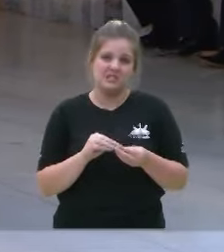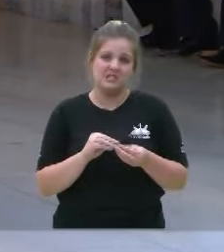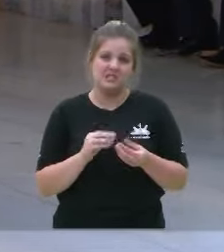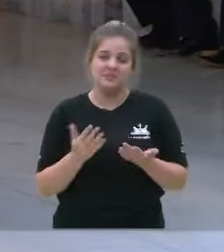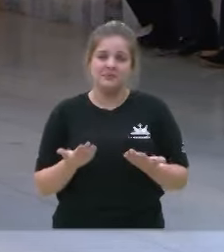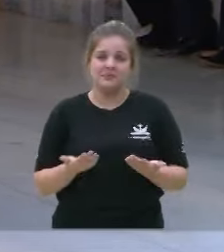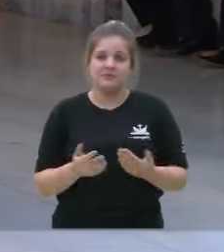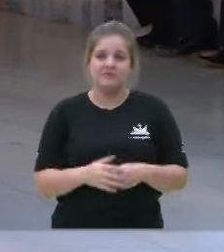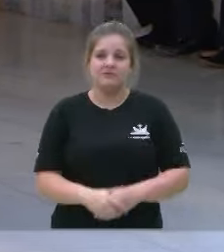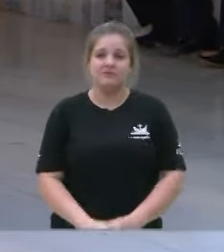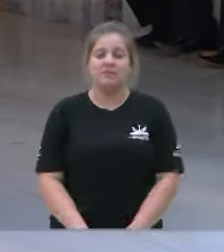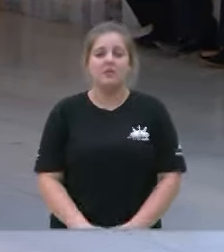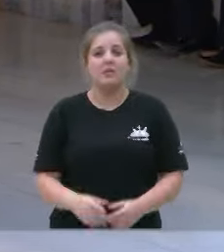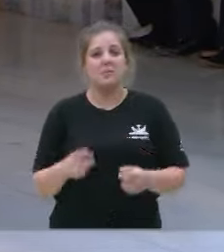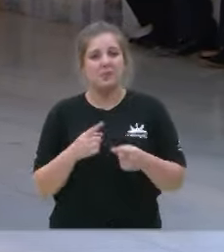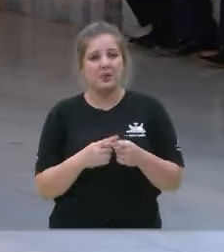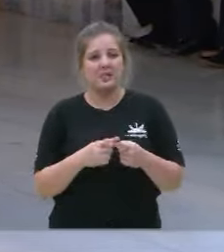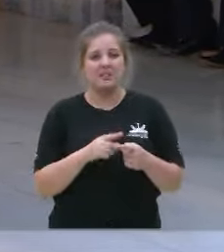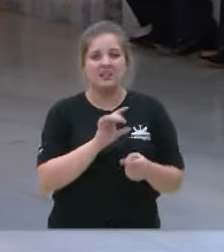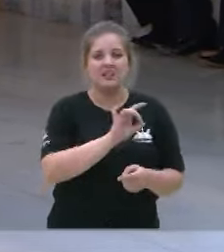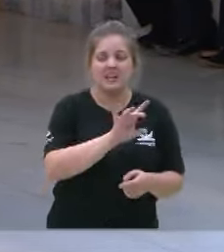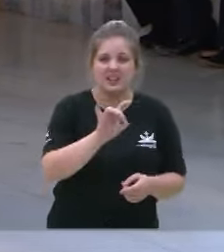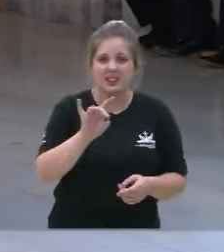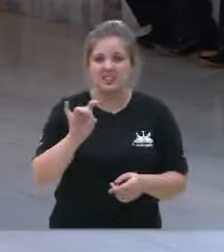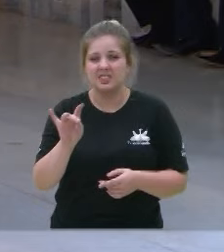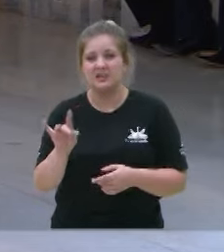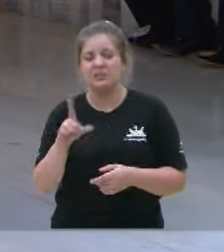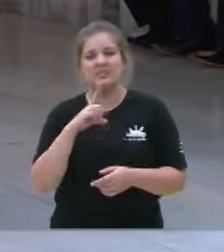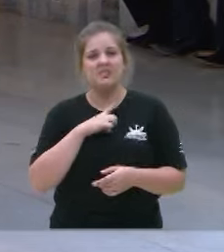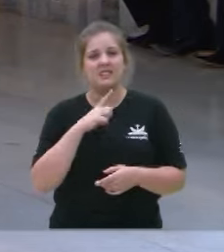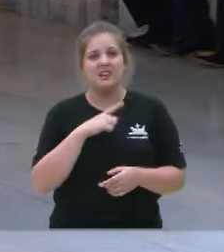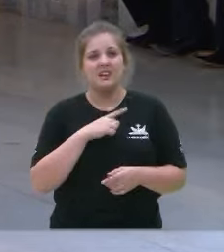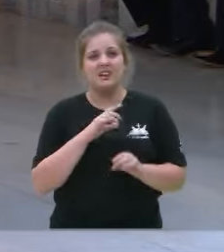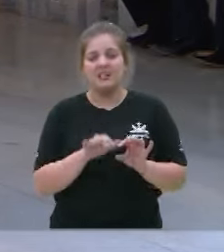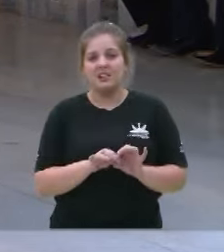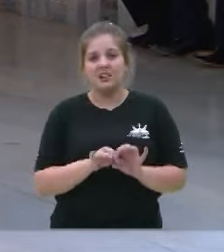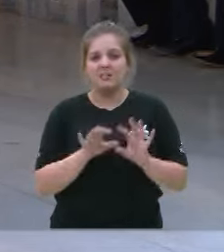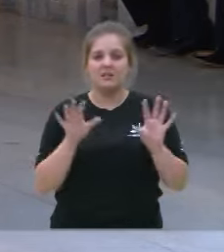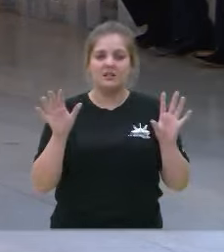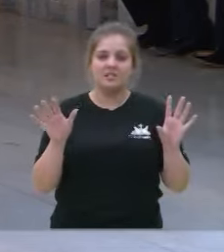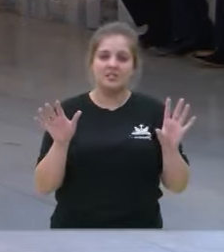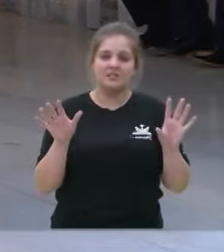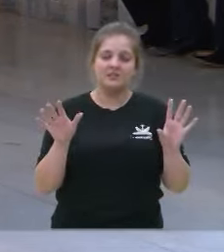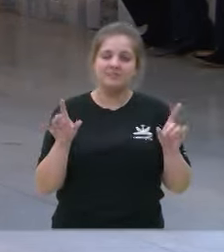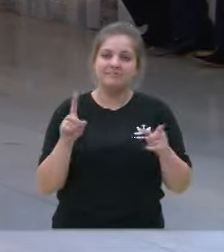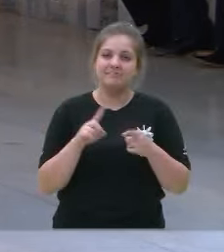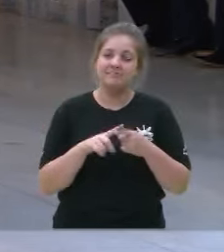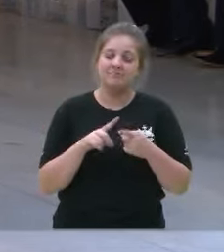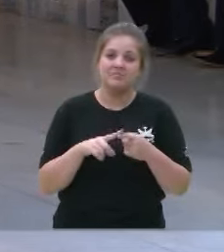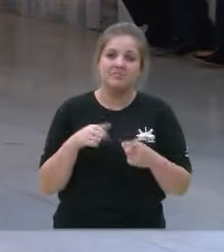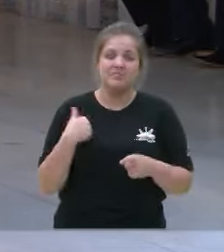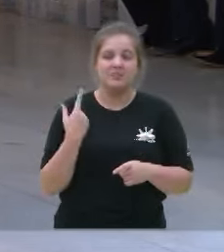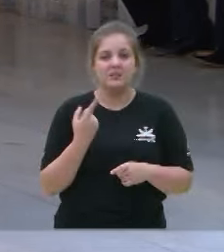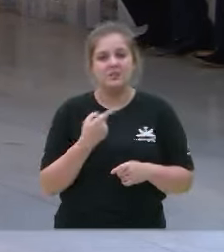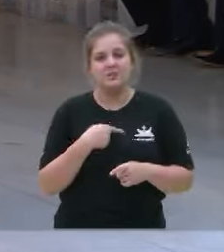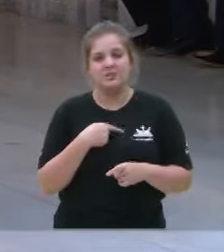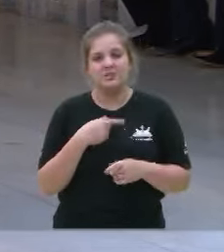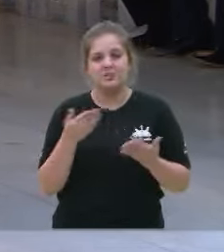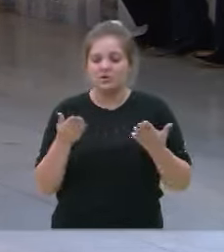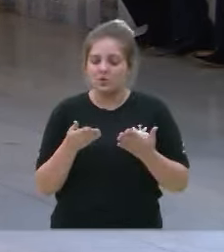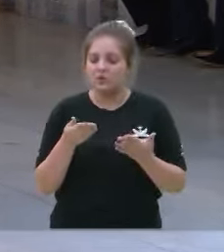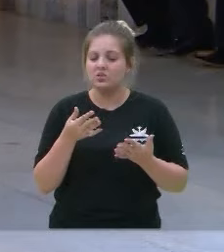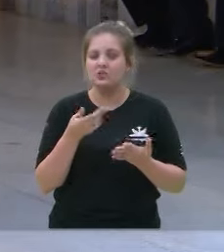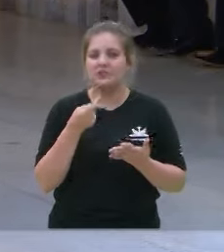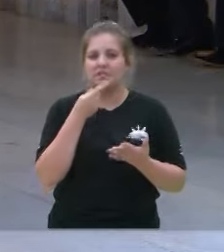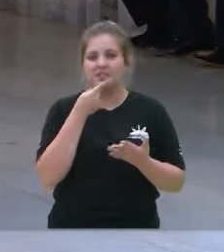mais porque cada um tem a sua razão a sua liberdade Como diz para nós hoje a santa liturgia